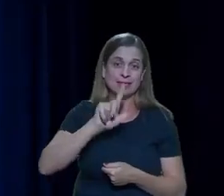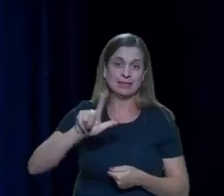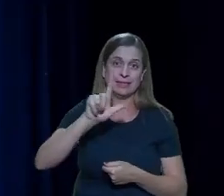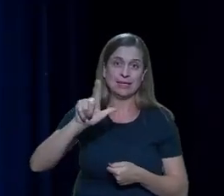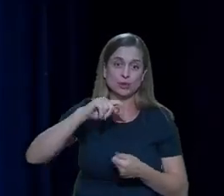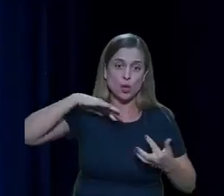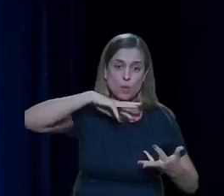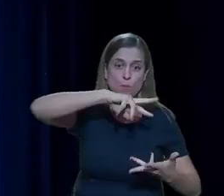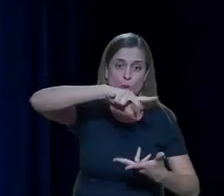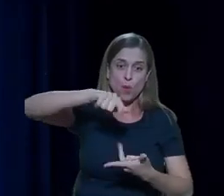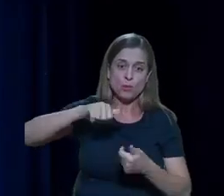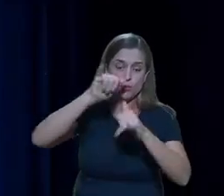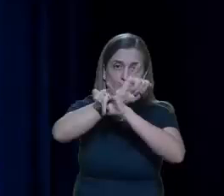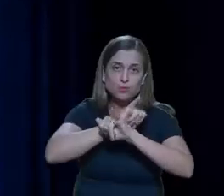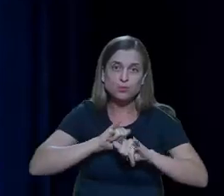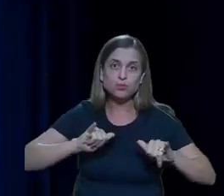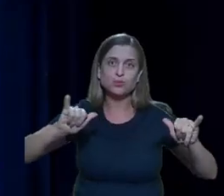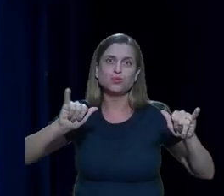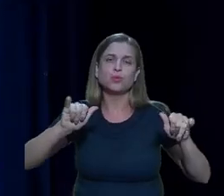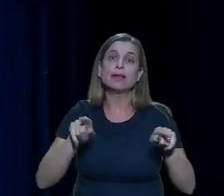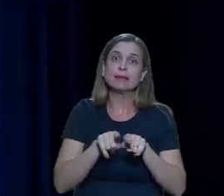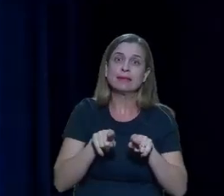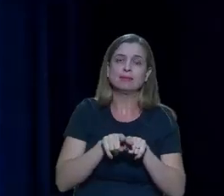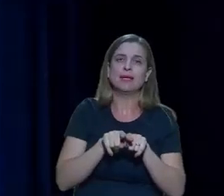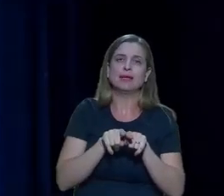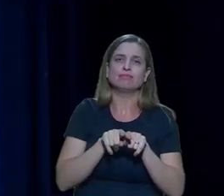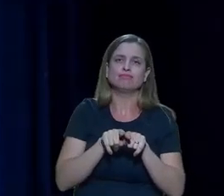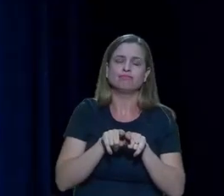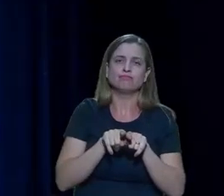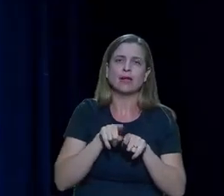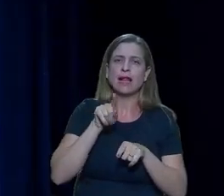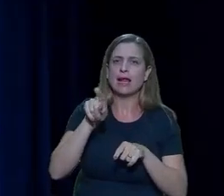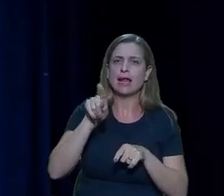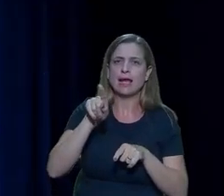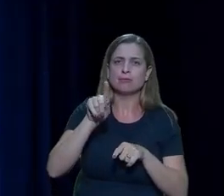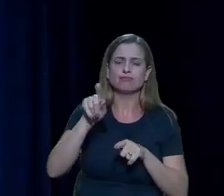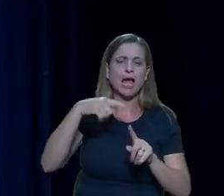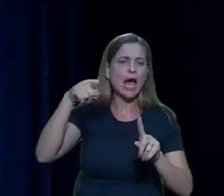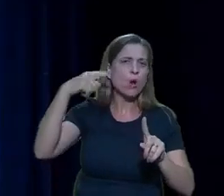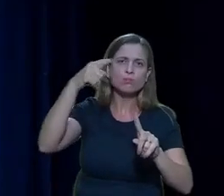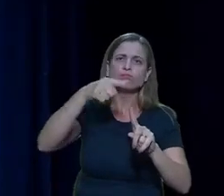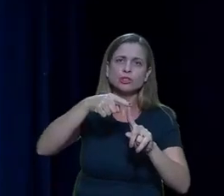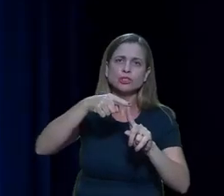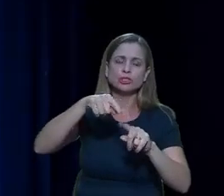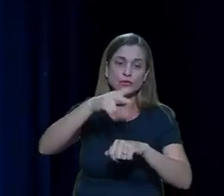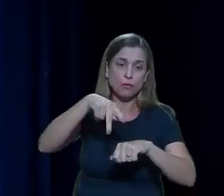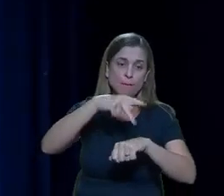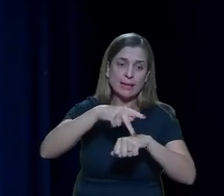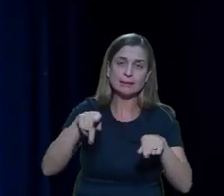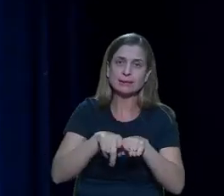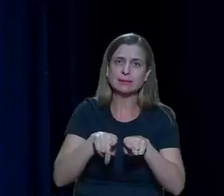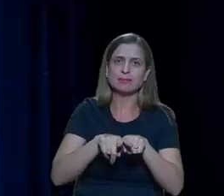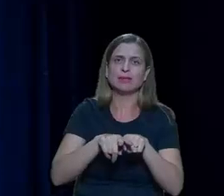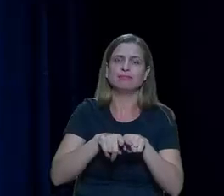inteiro, né, ao ponto de chegar a jornais de rede, a entradas ao vivo, né, para todo o país e para o mundo.